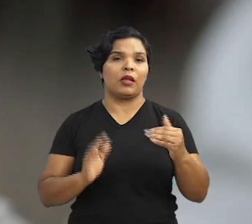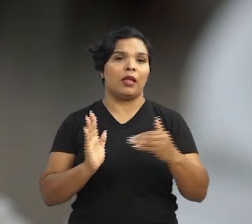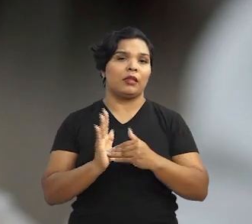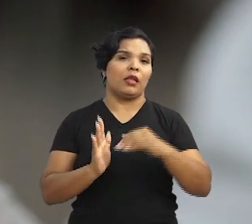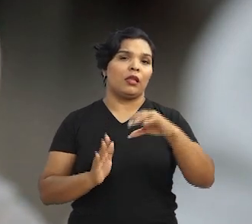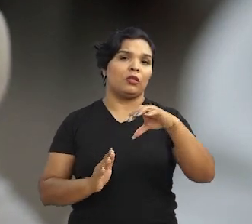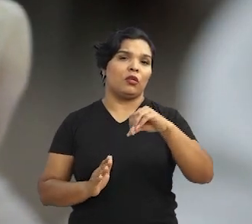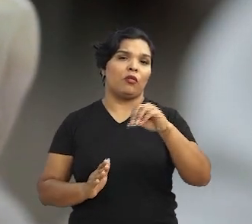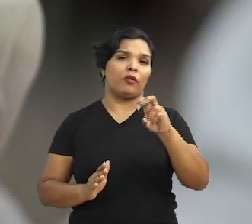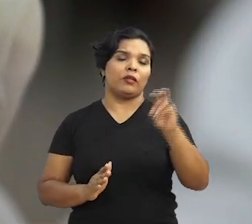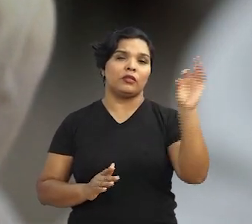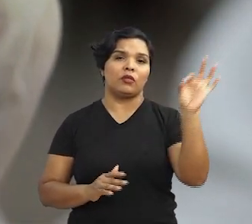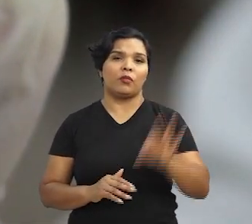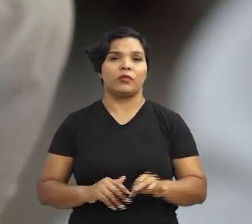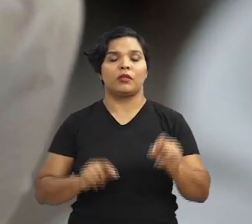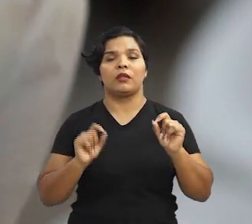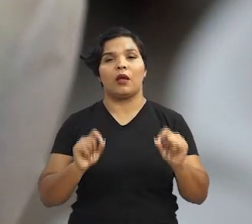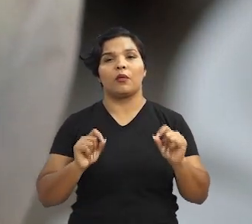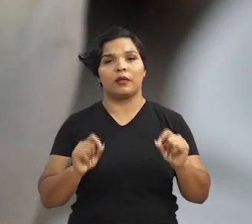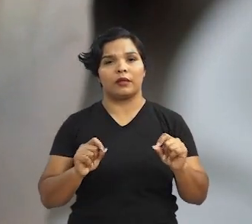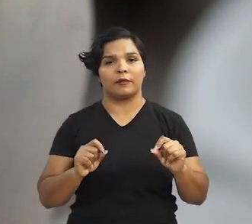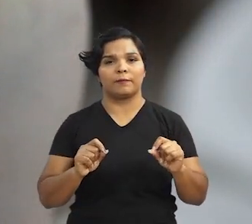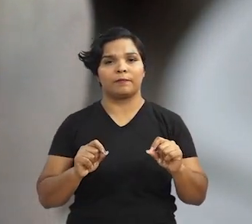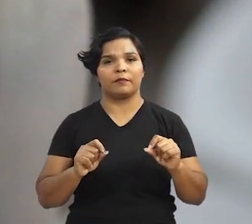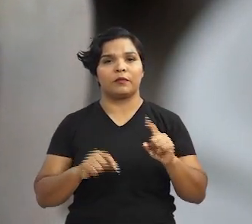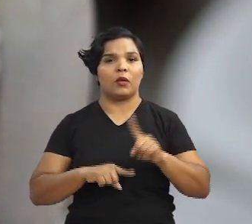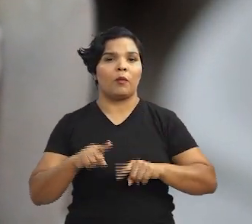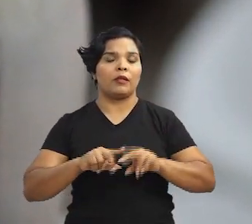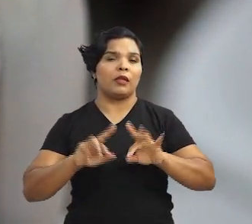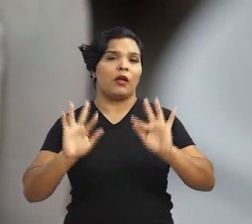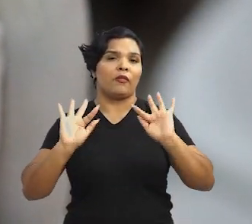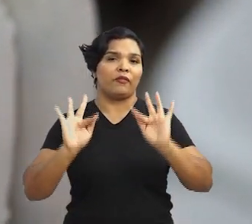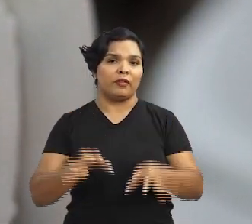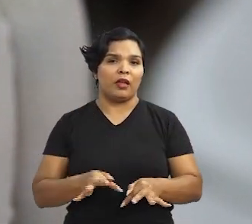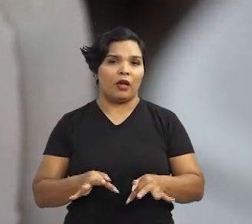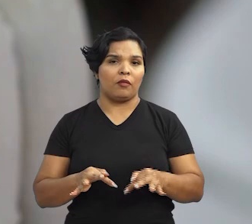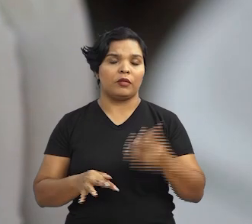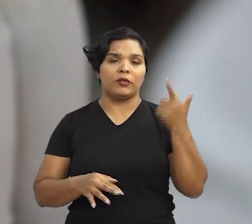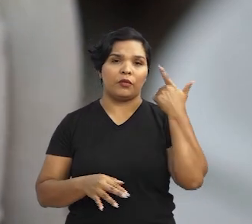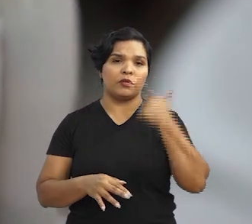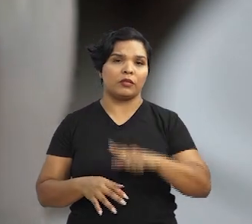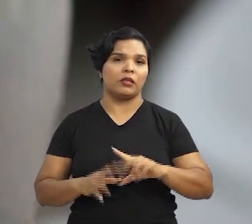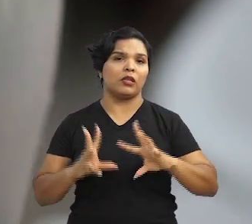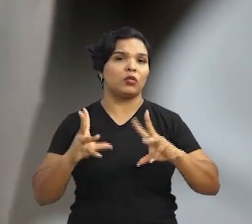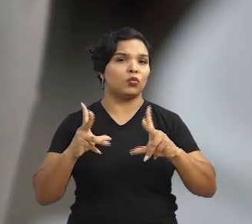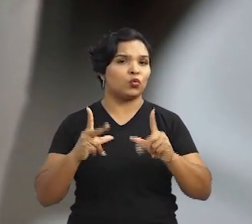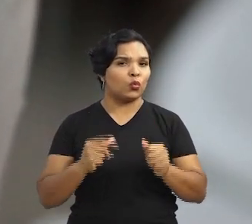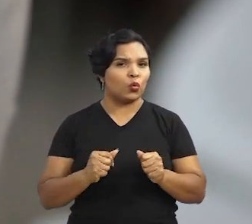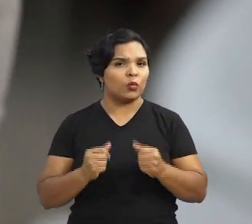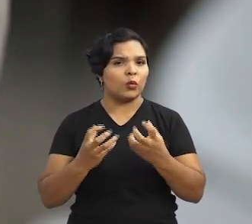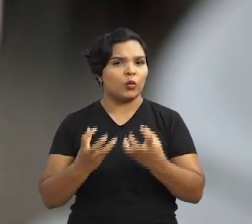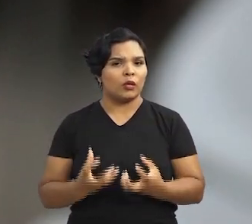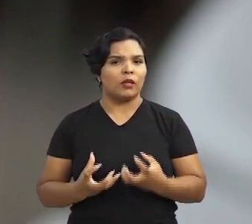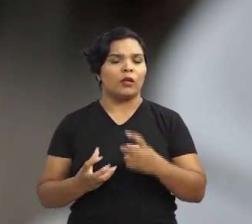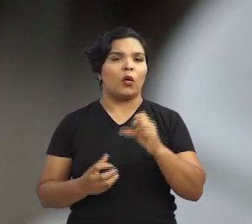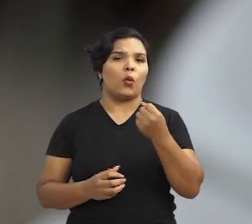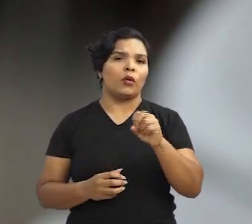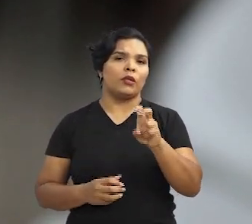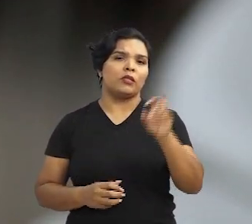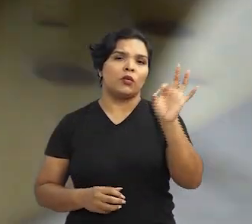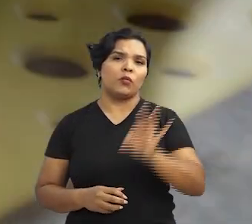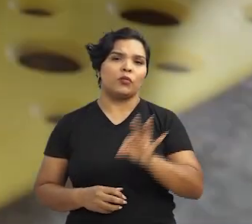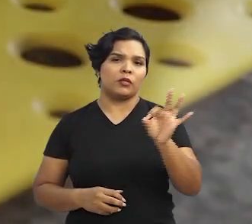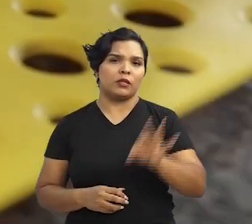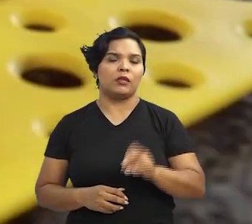85% a 90%, né? O que quer dizer o quê? Que do material final que a gente vai obter, toda a matéria seca que a gente vai